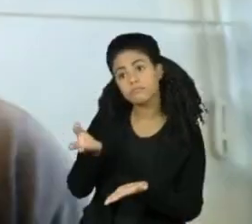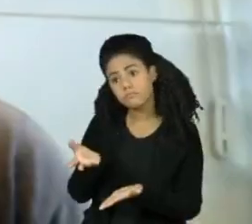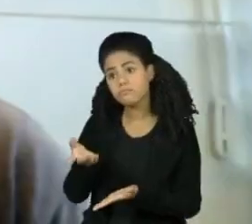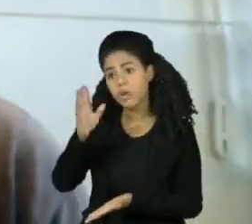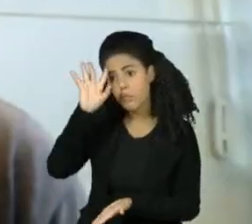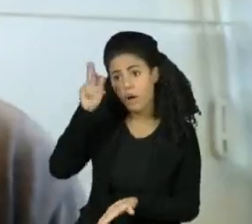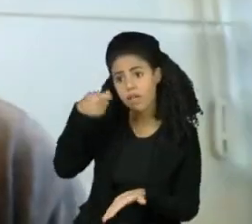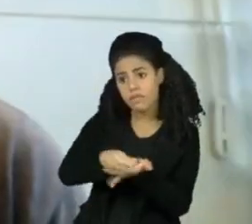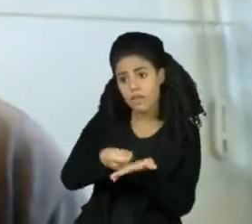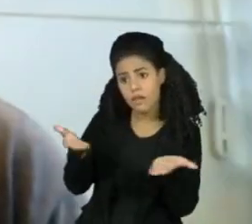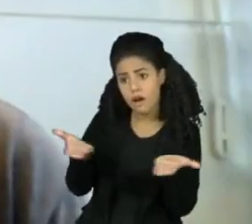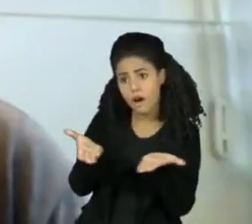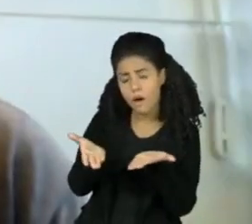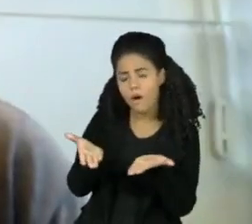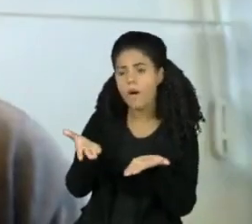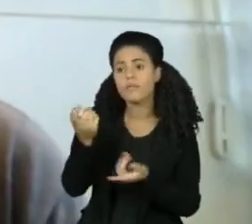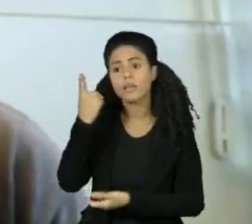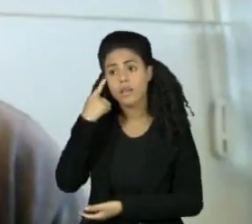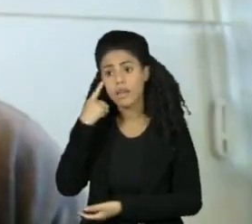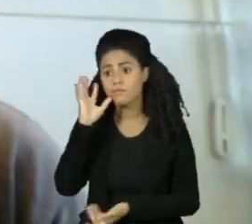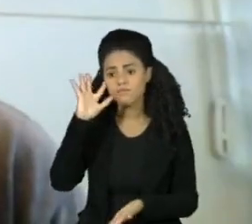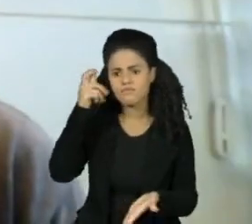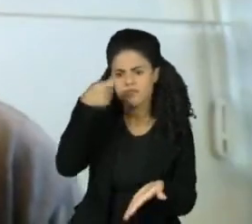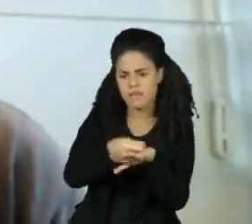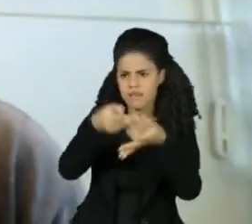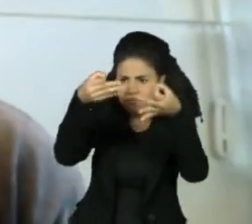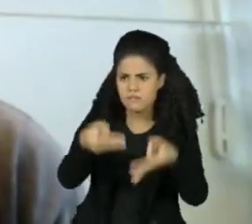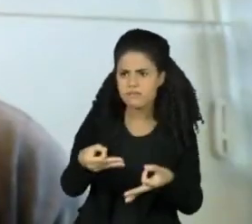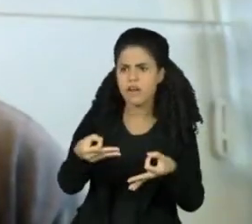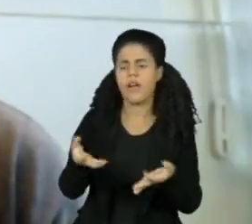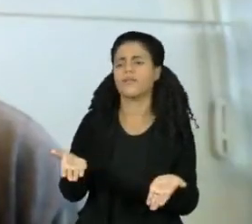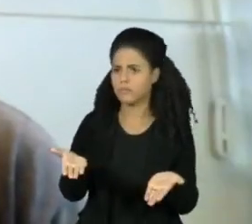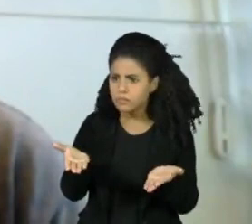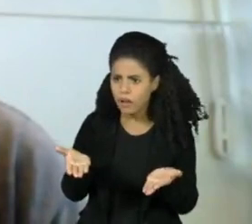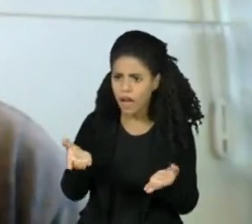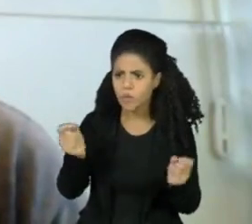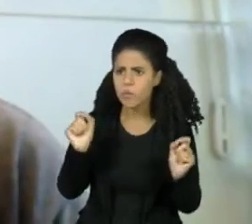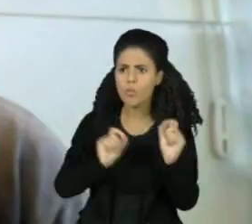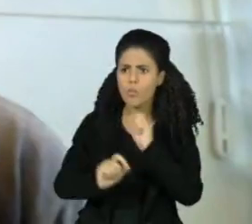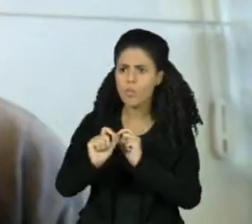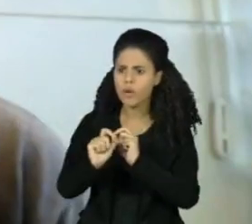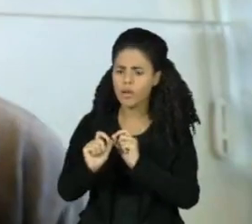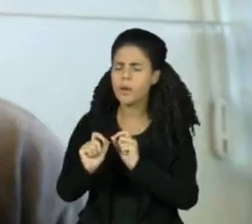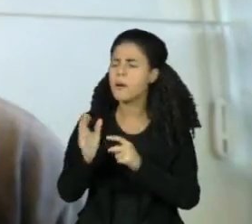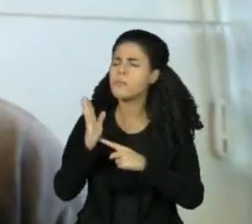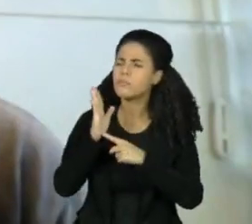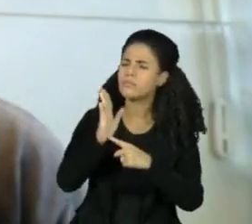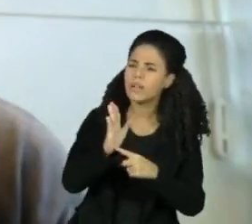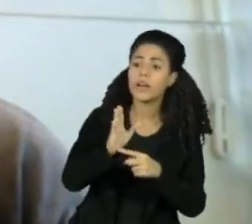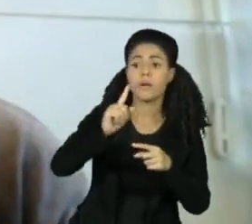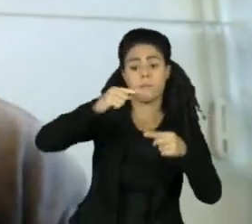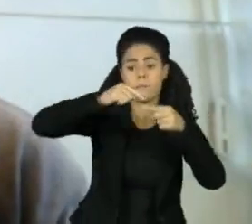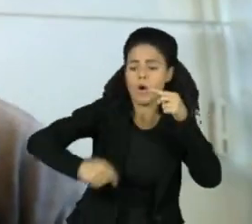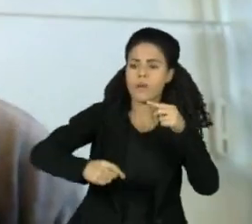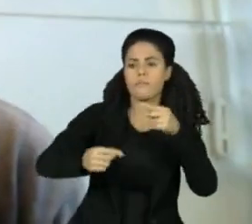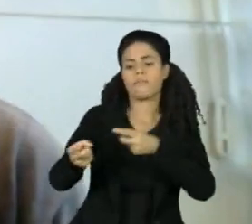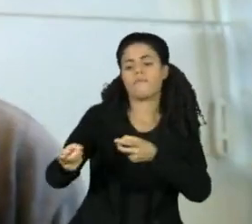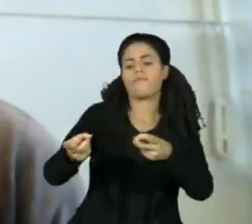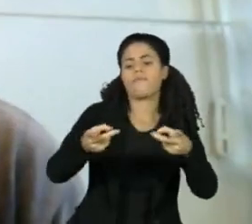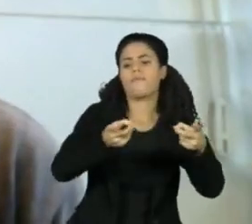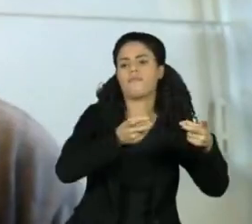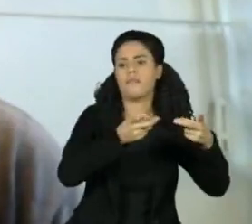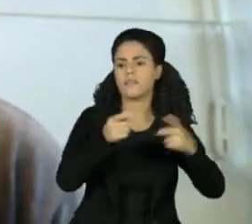decisão. Agora a gente espera que seja definitivo, que não sejam feitos outros processos regulatórios, já que o cigarro eletrônico é um